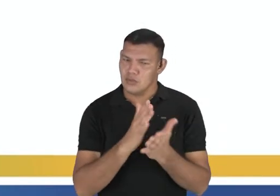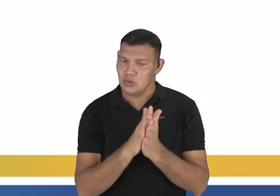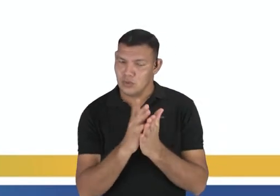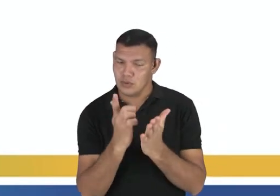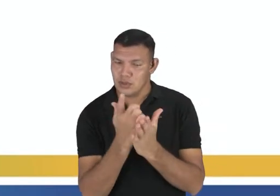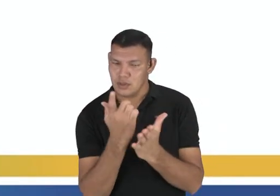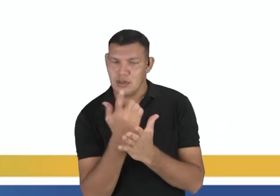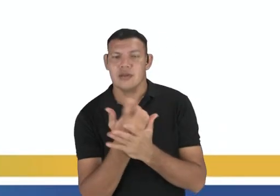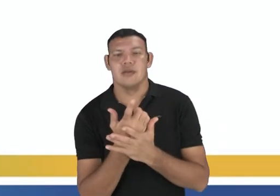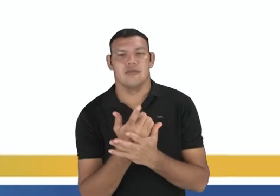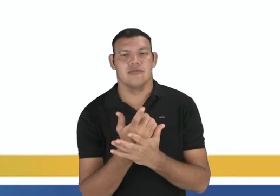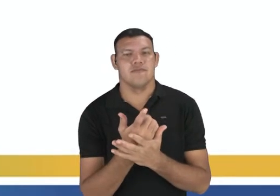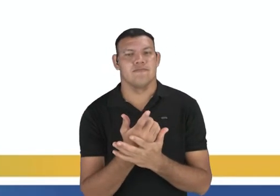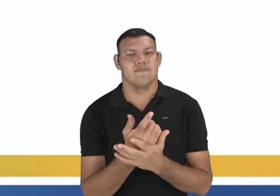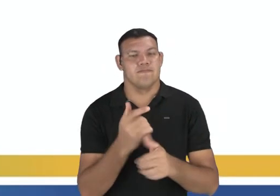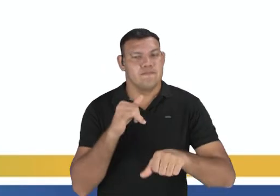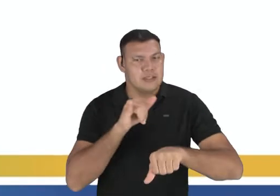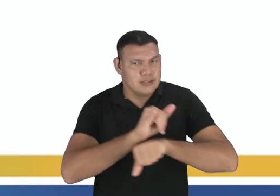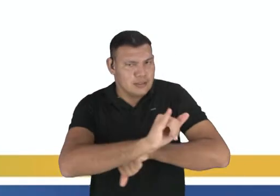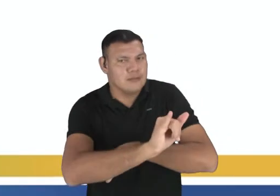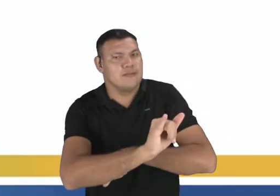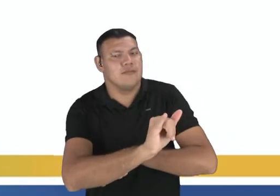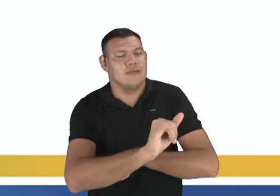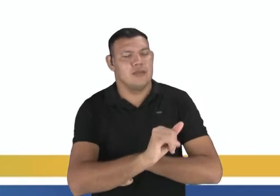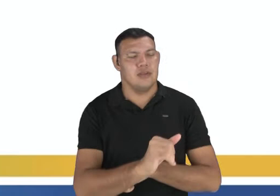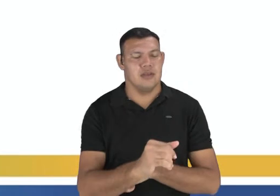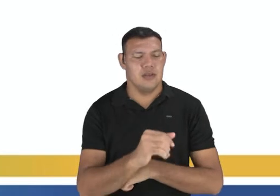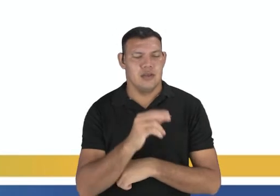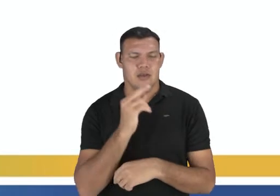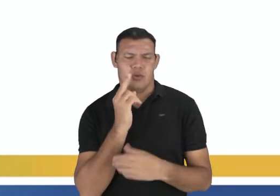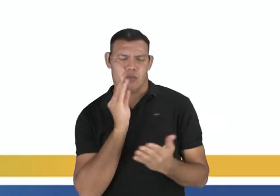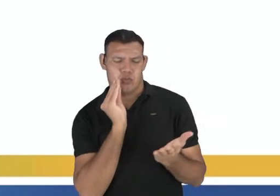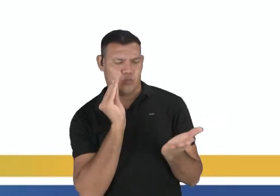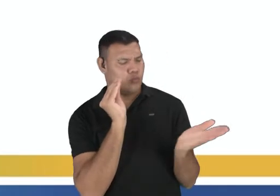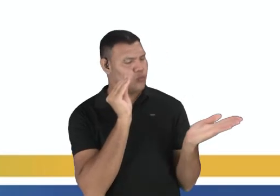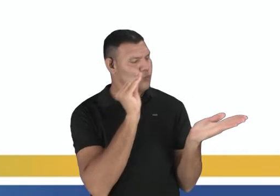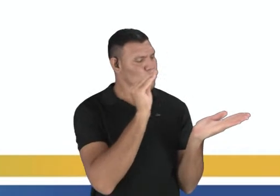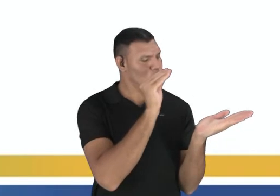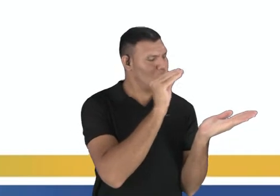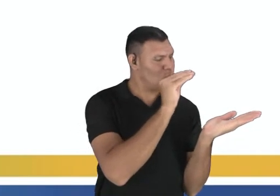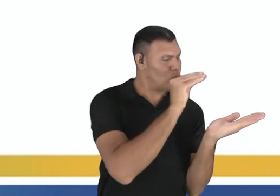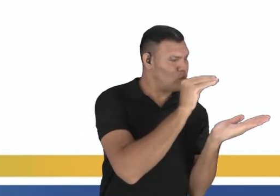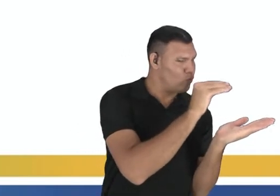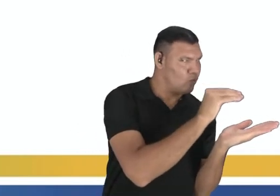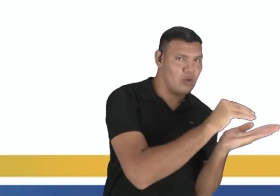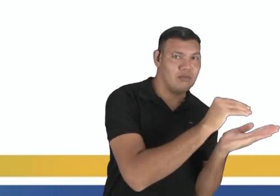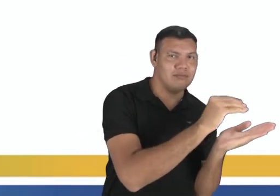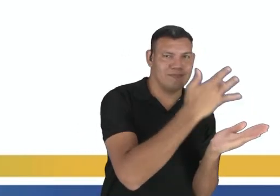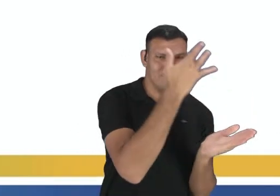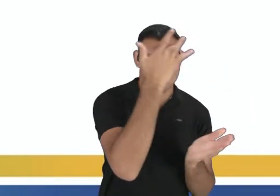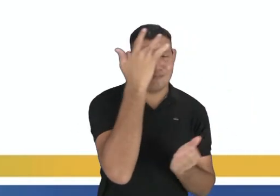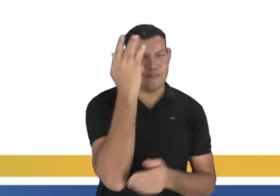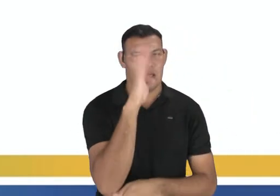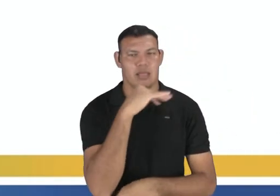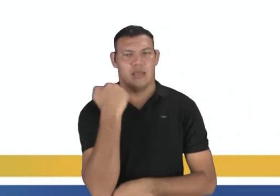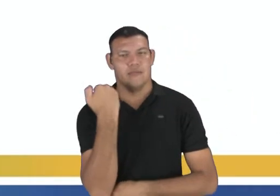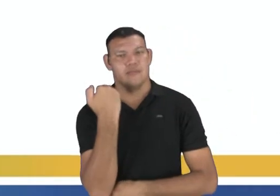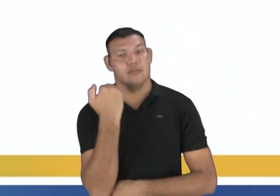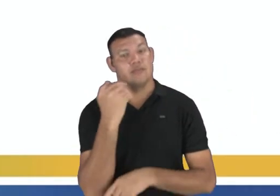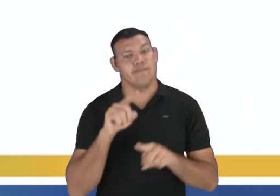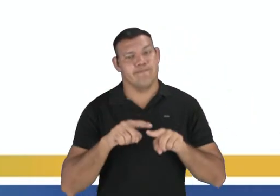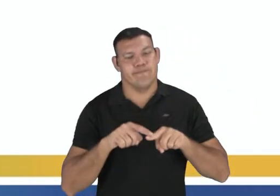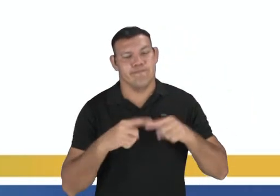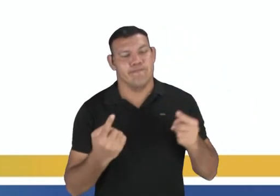adúltero. Entretanto, Garcia inclinou-se ainda para beijar outra vez o cadáver, mas então não